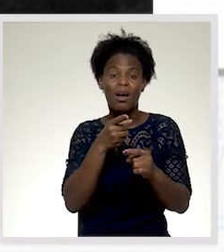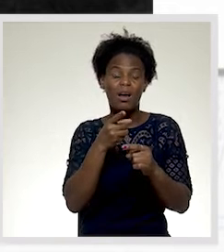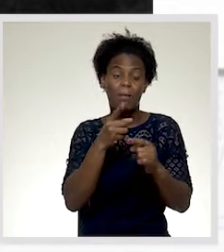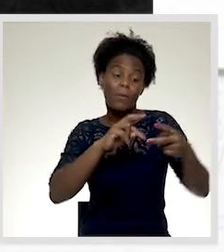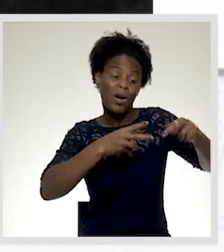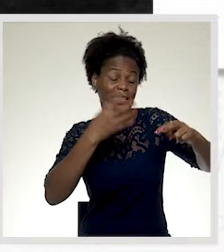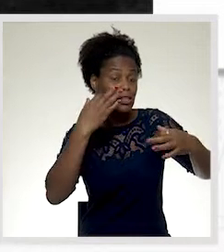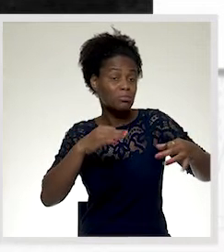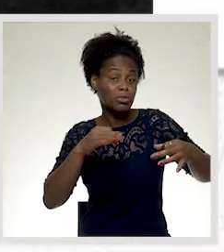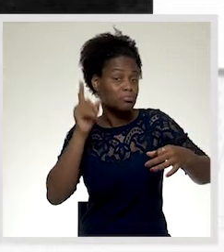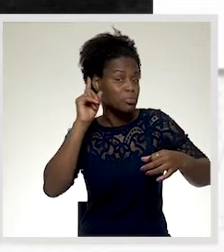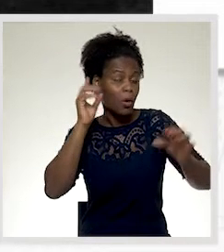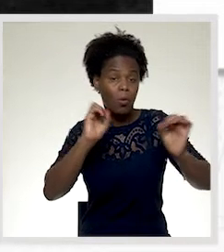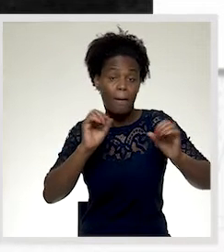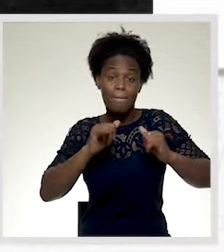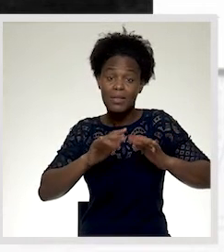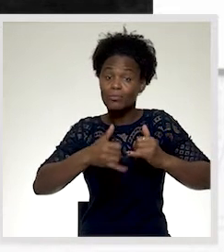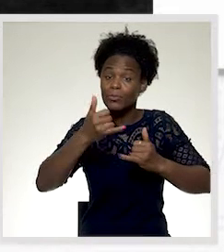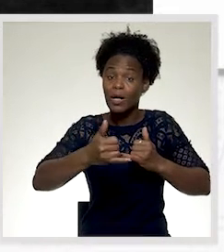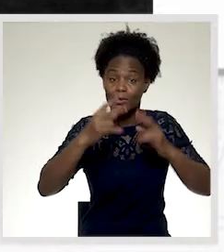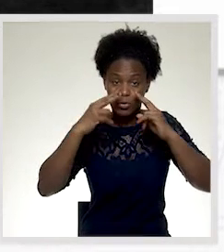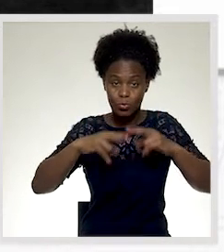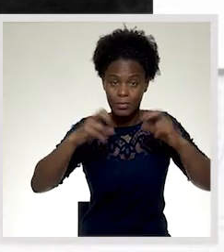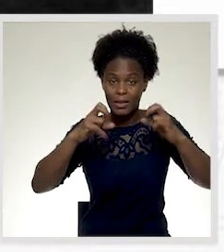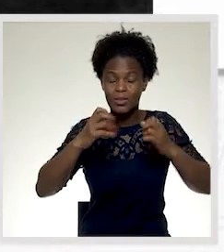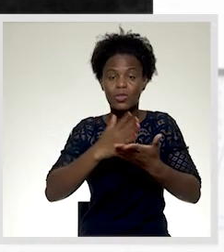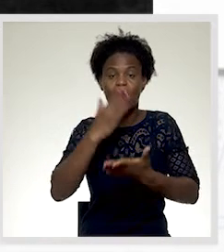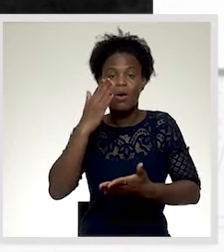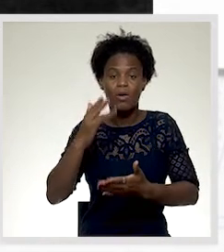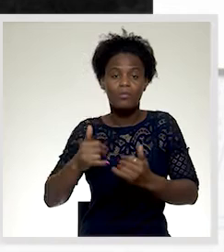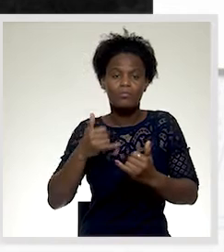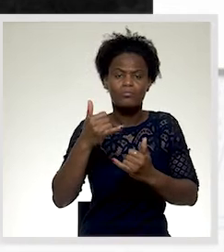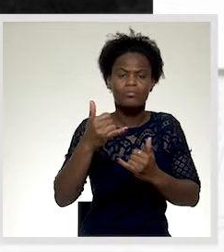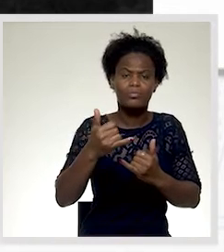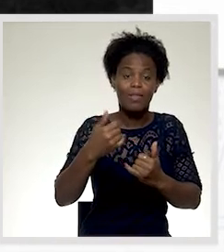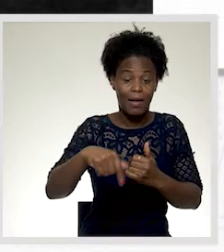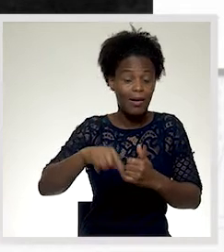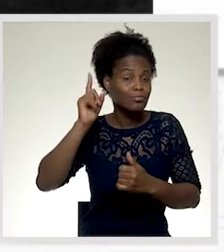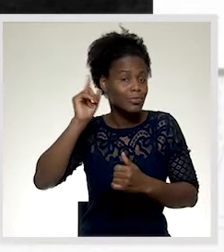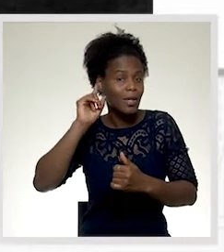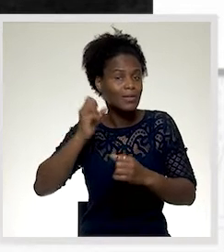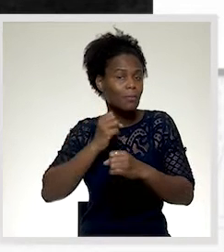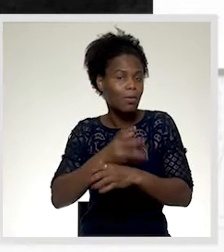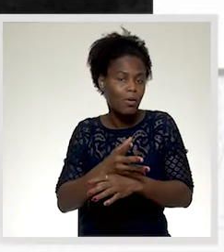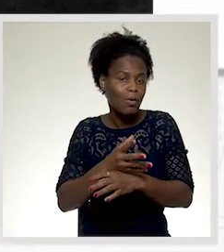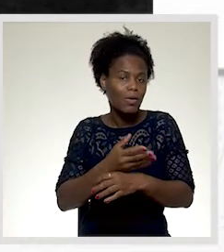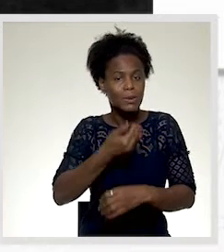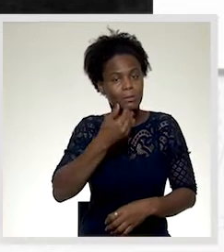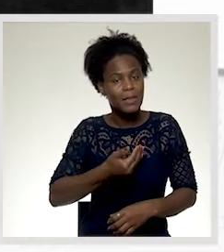uma molécula simples e sem grandes funções. Mas, contudo, esta descoberta só veio a ter